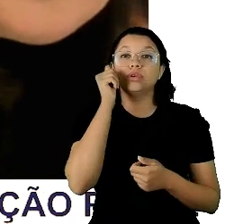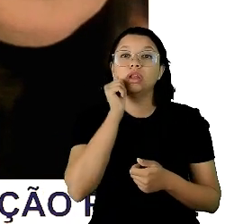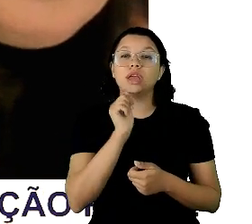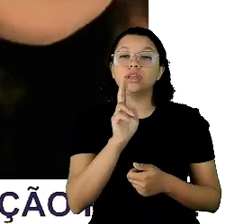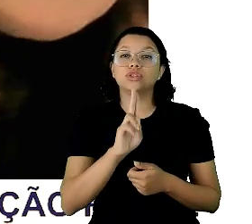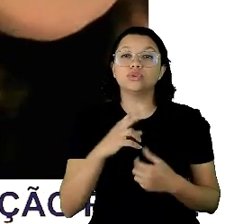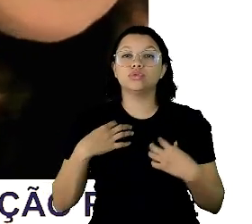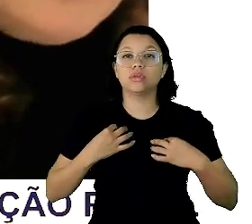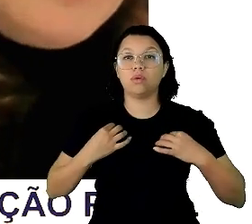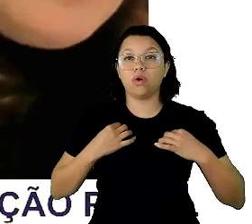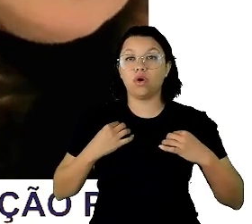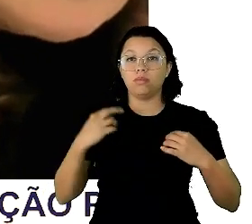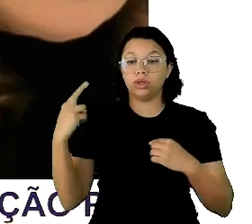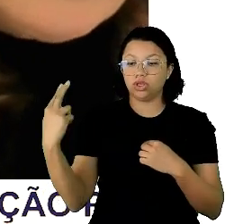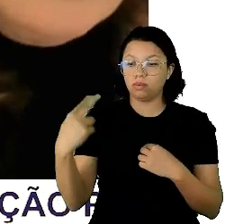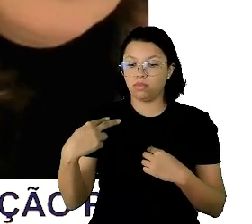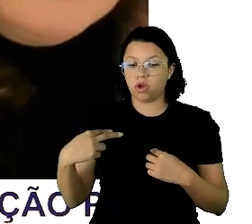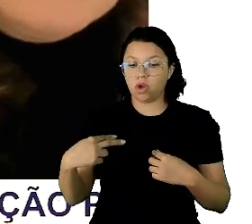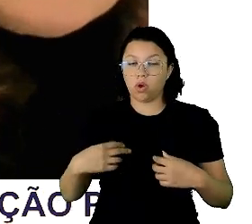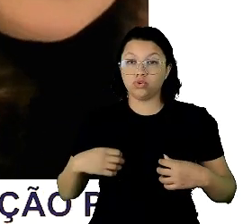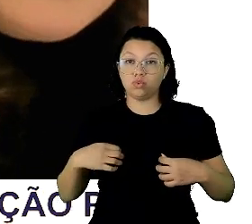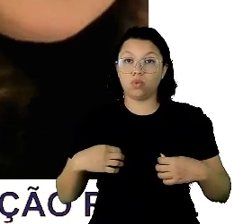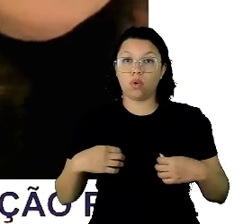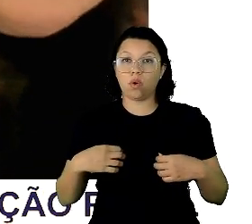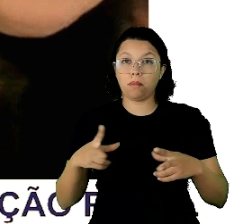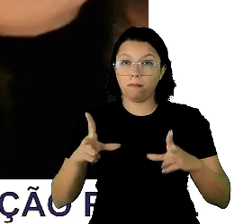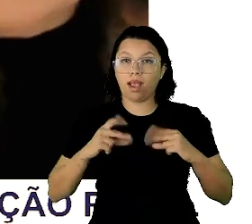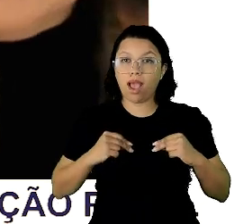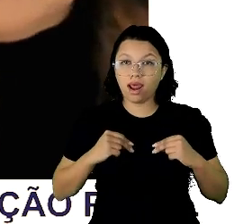mostram o corpo merecem ser atacadas.